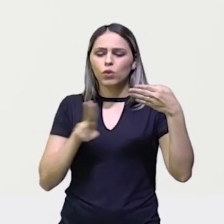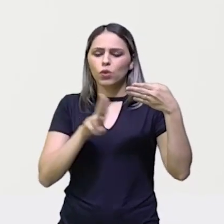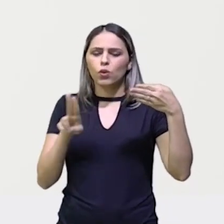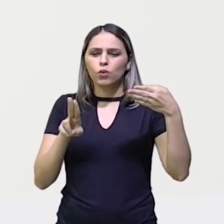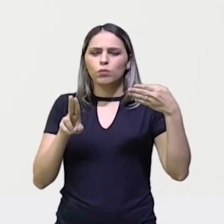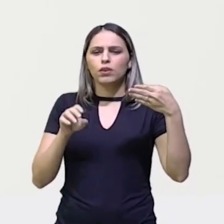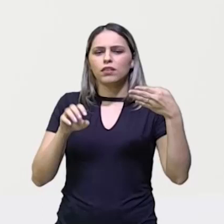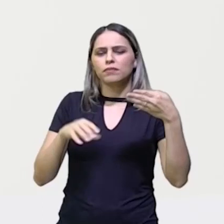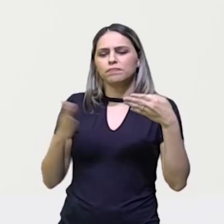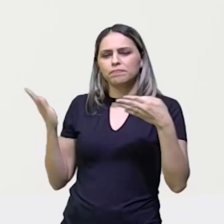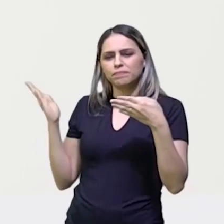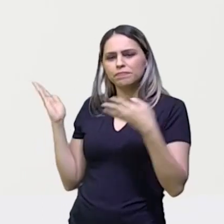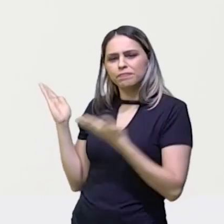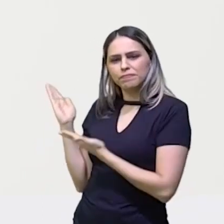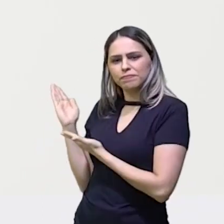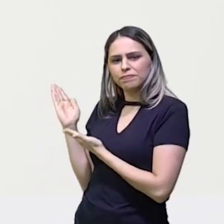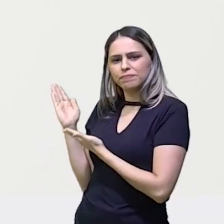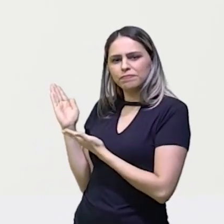estrofe.